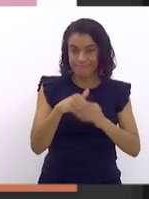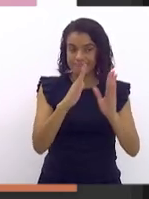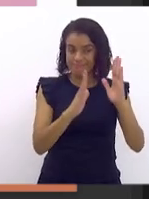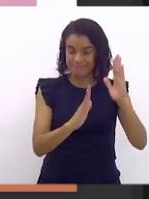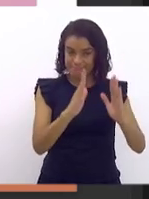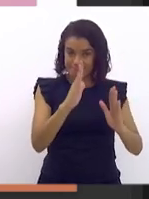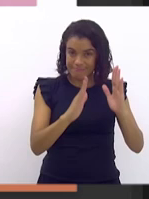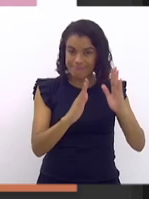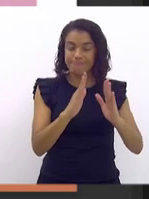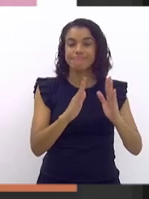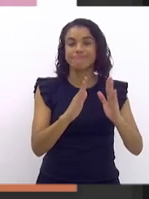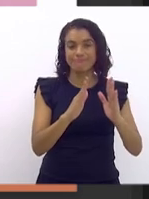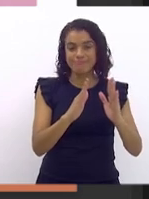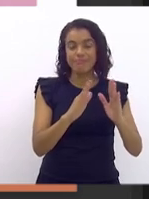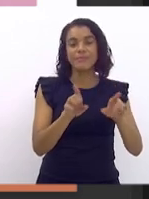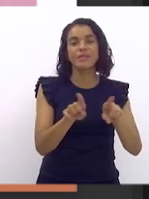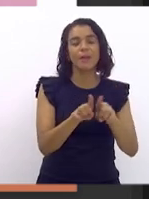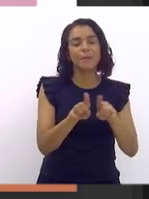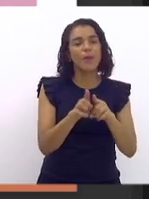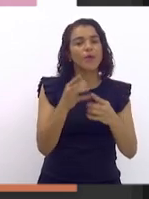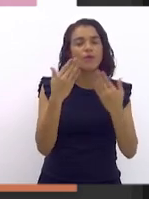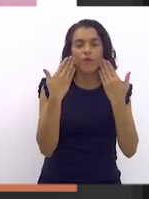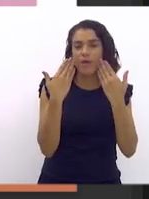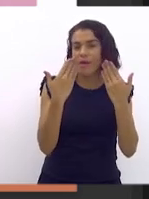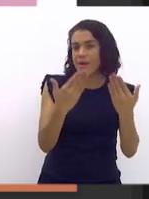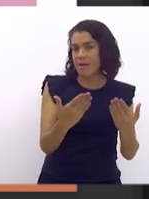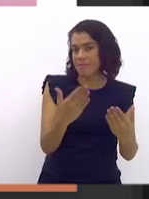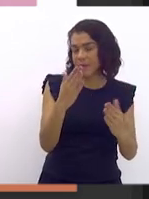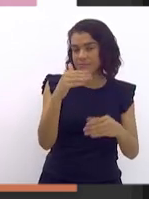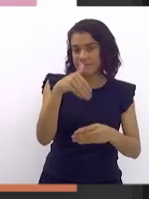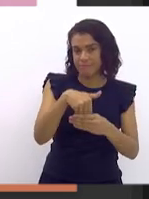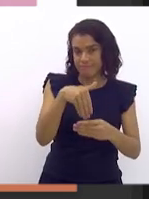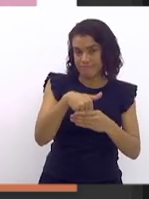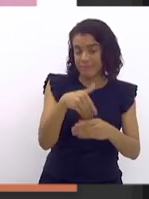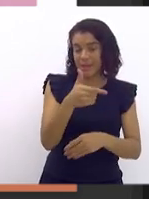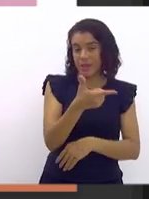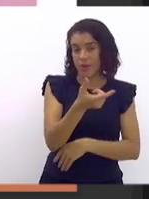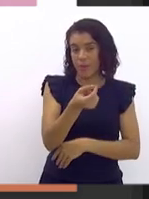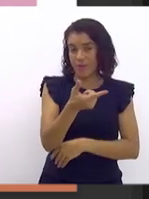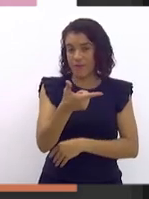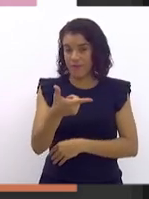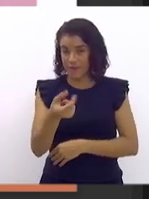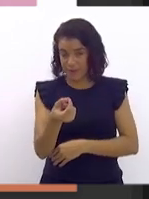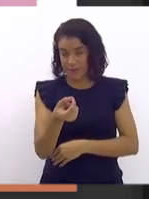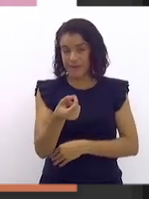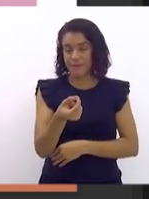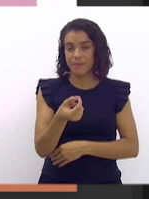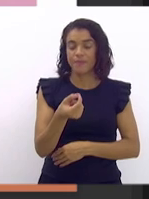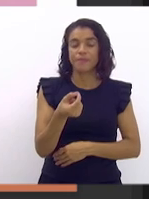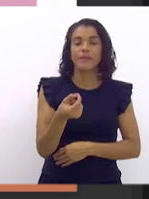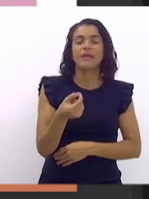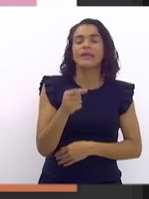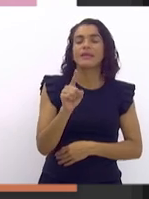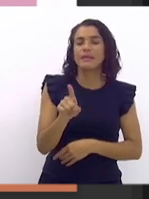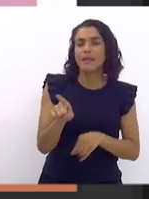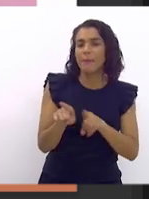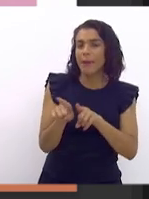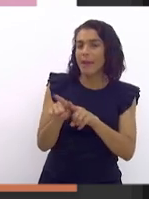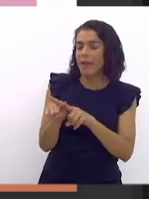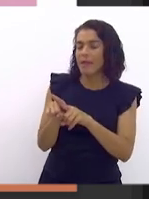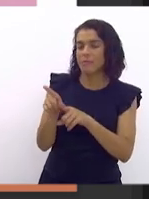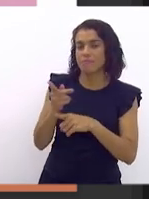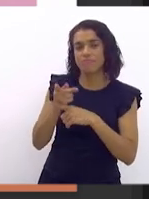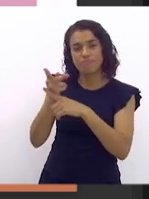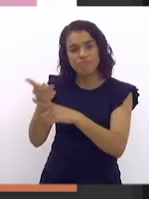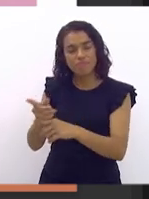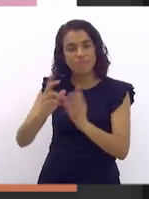período de campanha e também o que foi apresentado nas eleições de 2020, e também recorrendo aos partidos políticos por